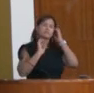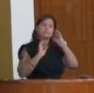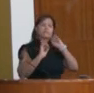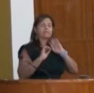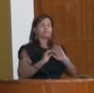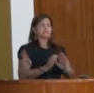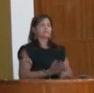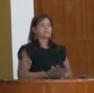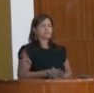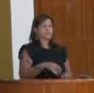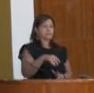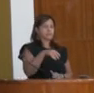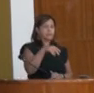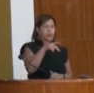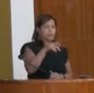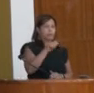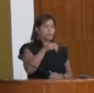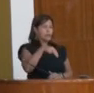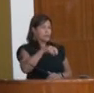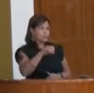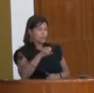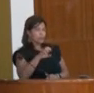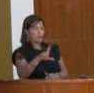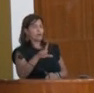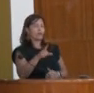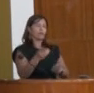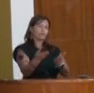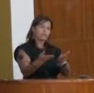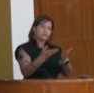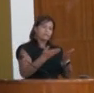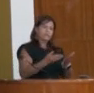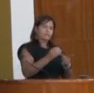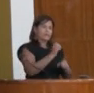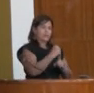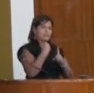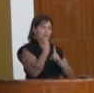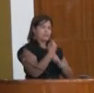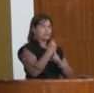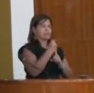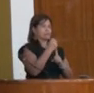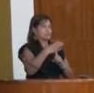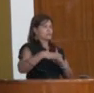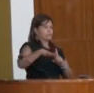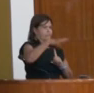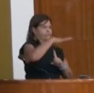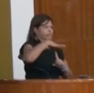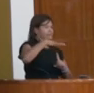Convido o senhor Fanuel, secretário de Assistência Social de Barra Mansa.